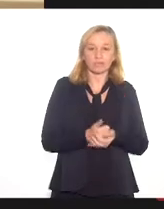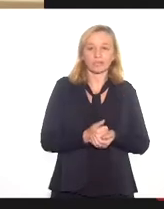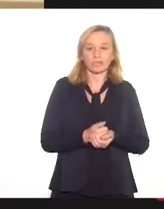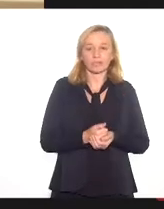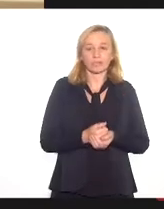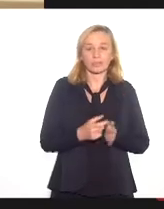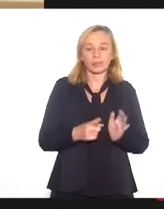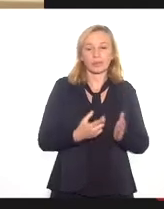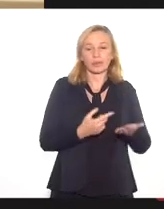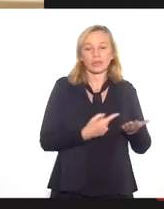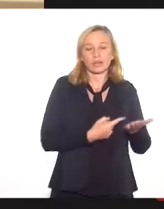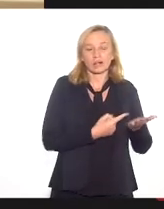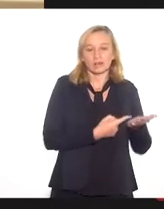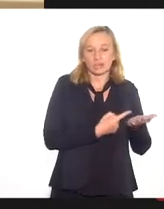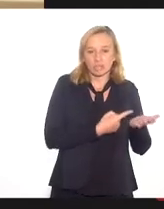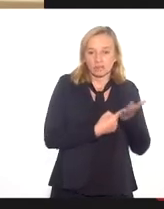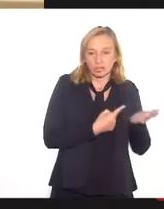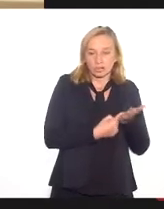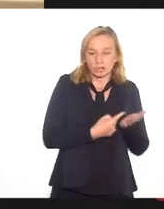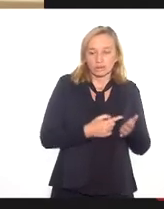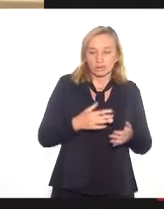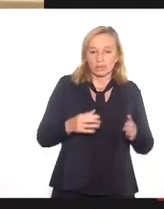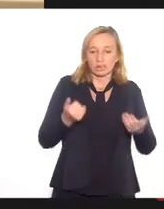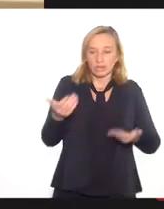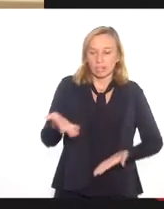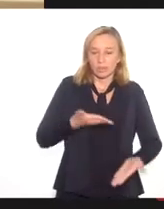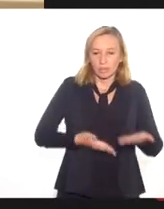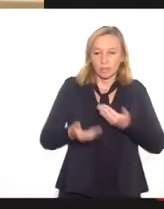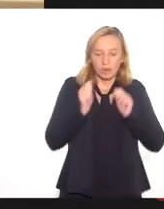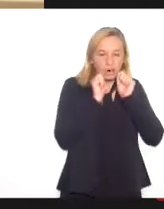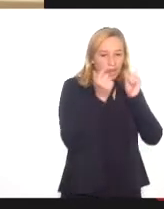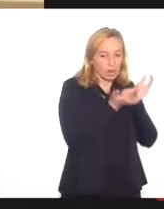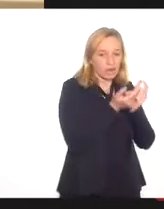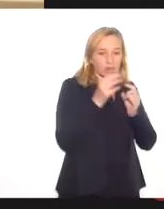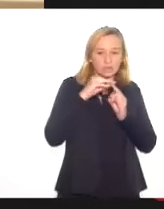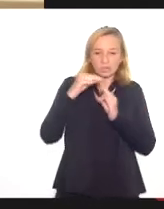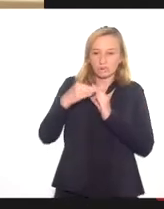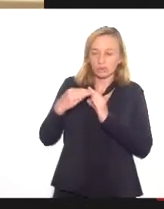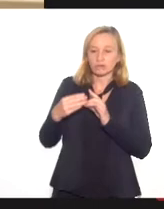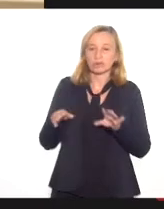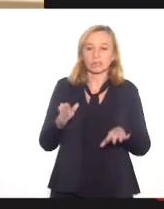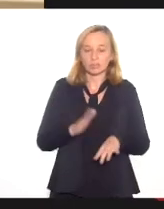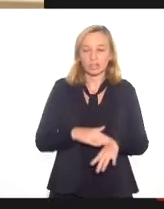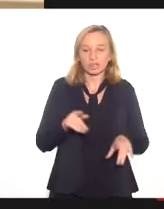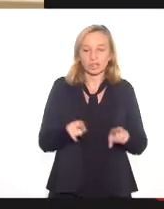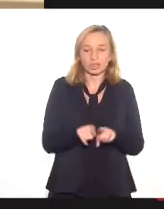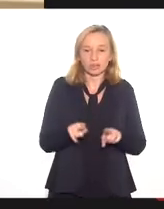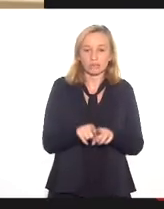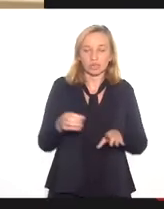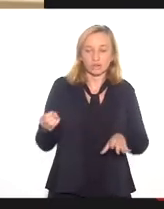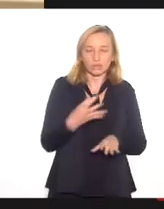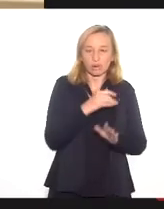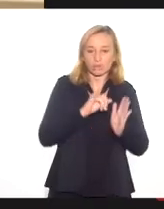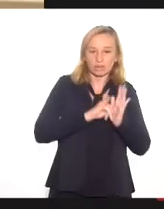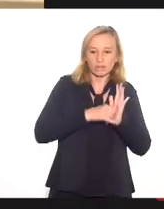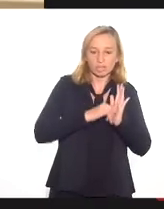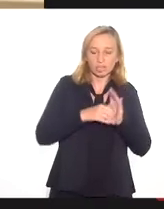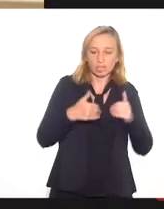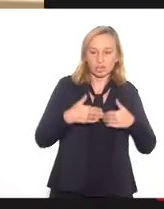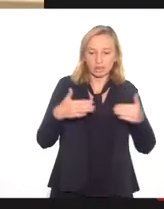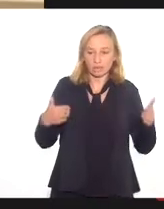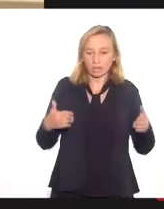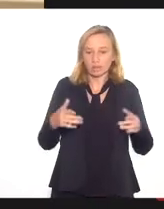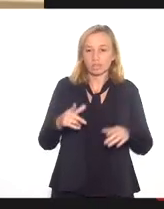beneficiadas por essa parceria entre a Alerj e a Fiocruz, mas também novos editais serão abertos,